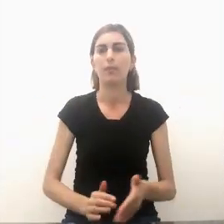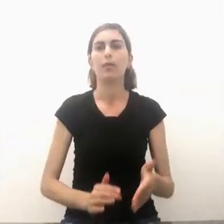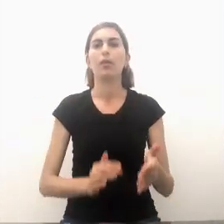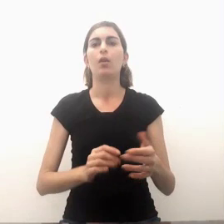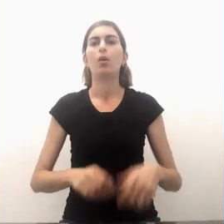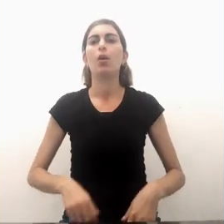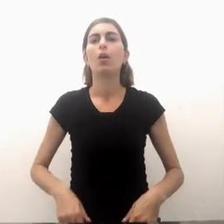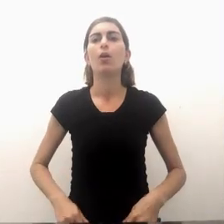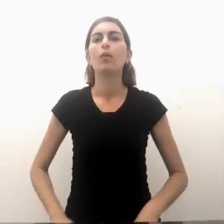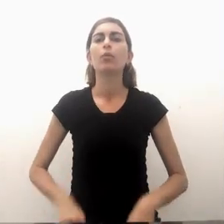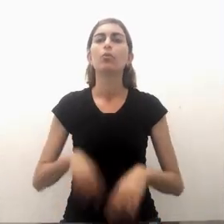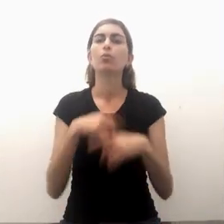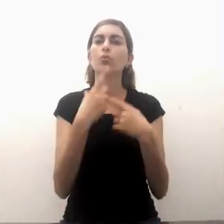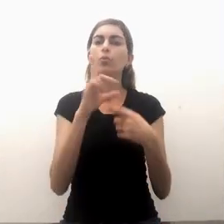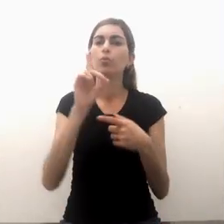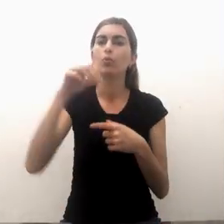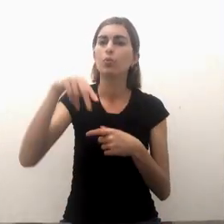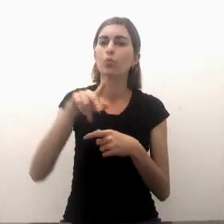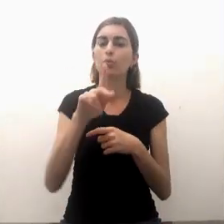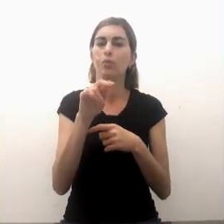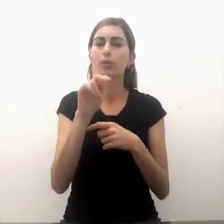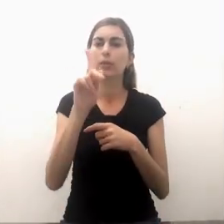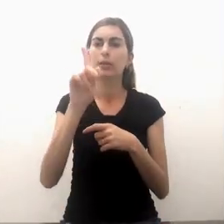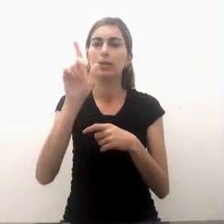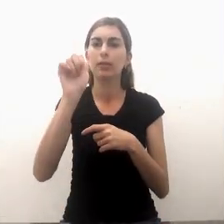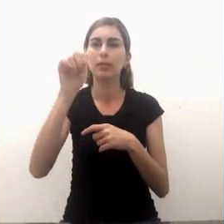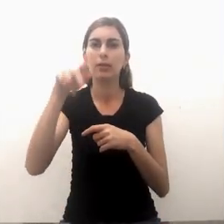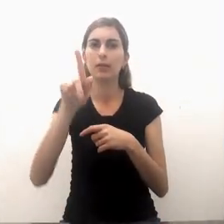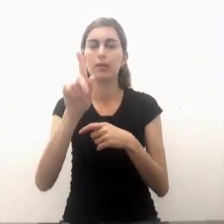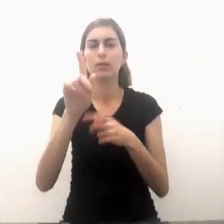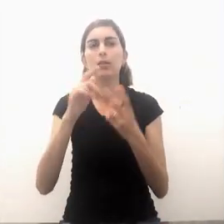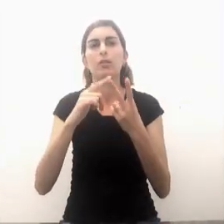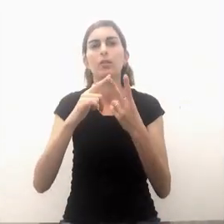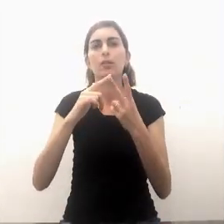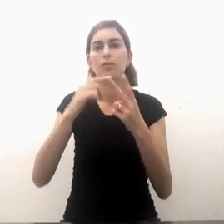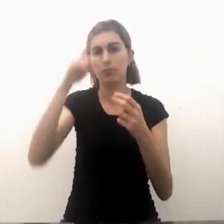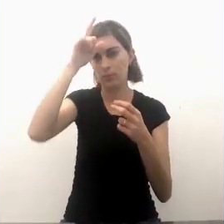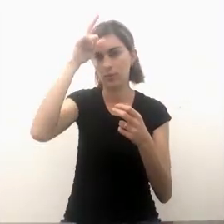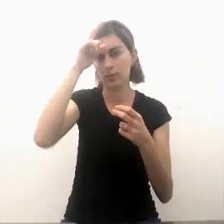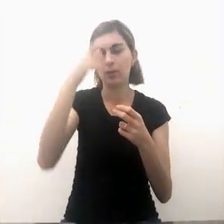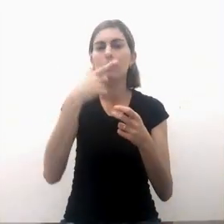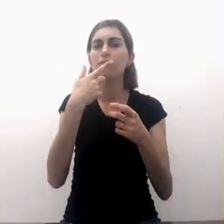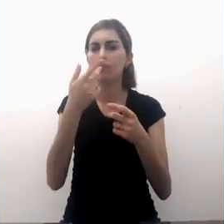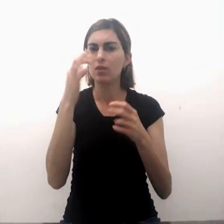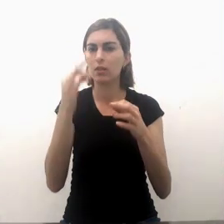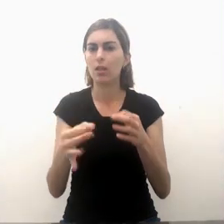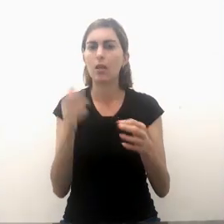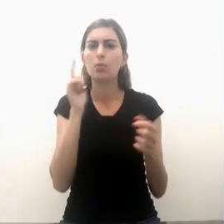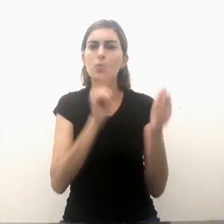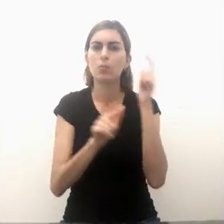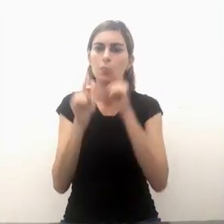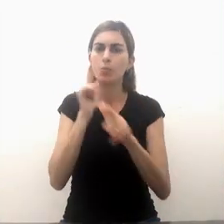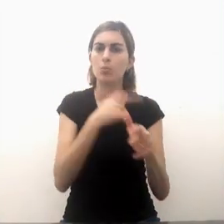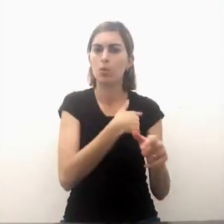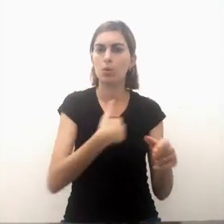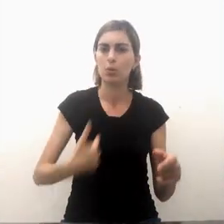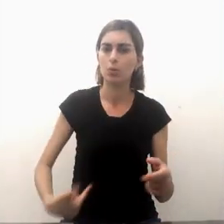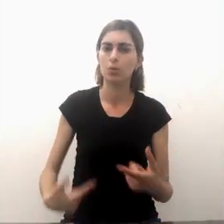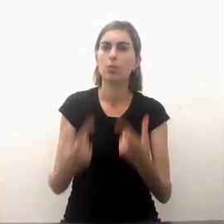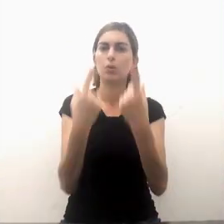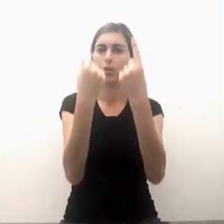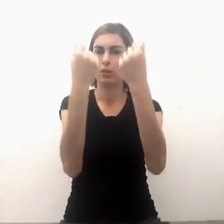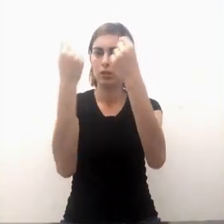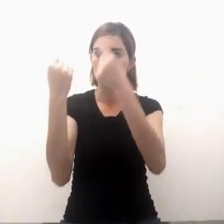que Deng Xiaoping inventa, né, que ele cria, tá, deu muito certo e fez com que a China ganhasse muito dinheiro, muito